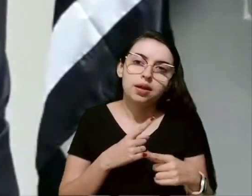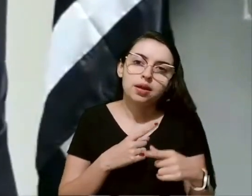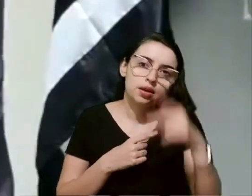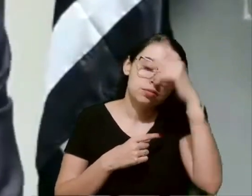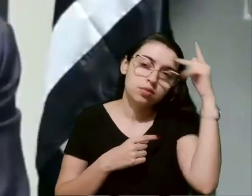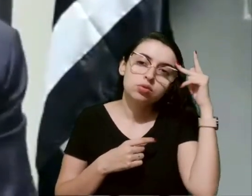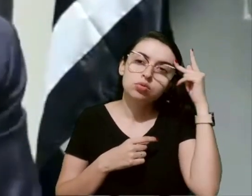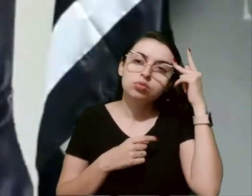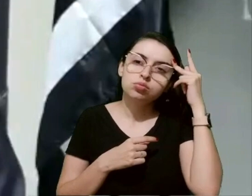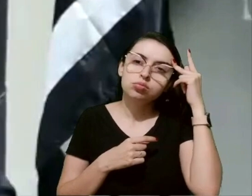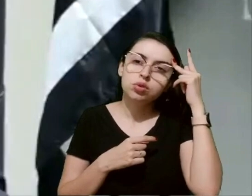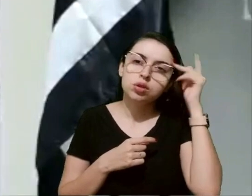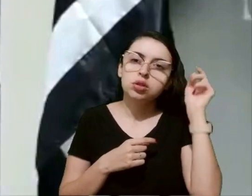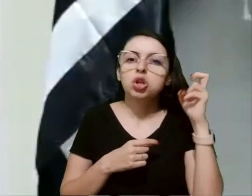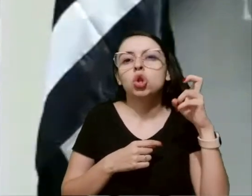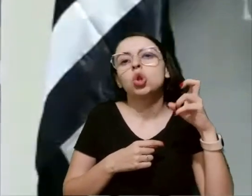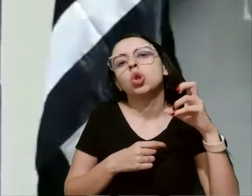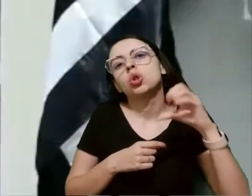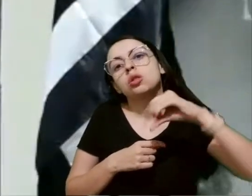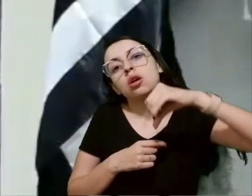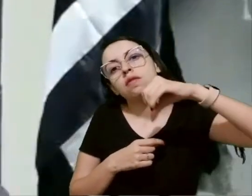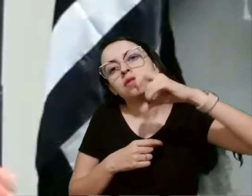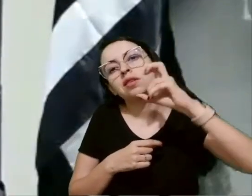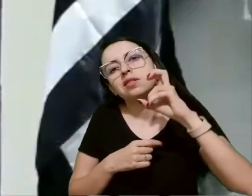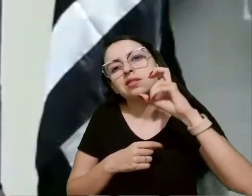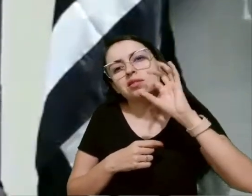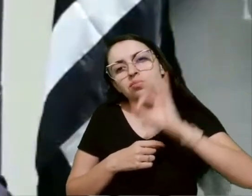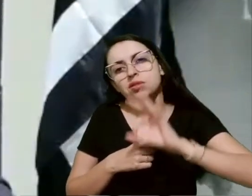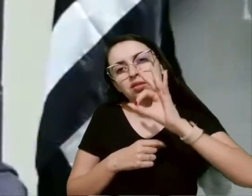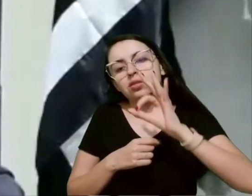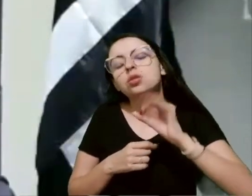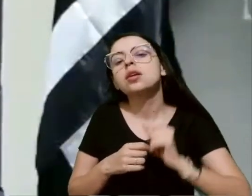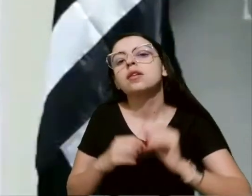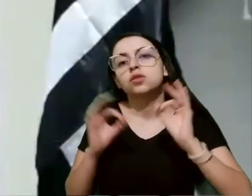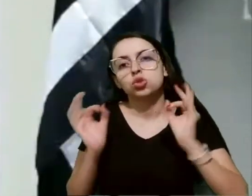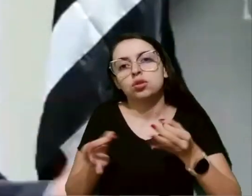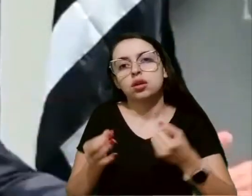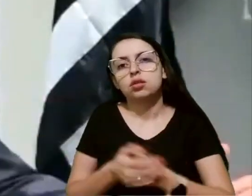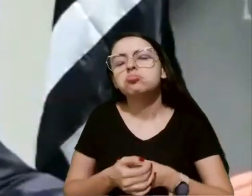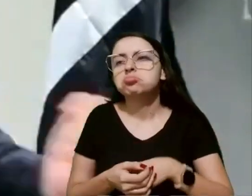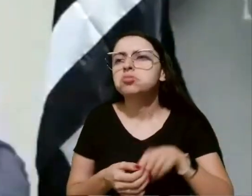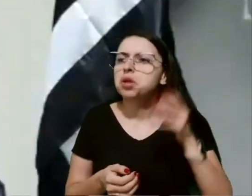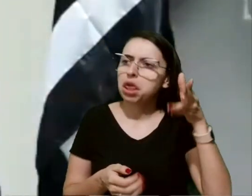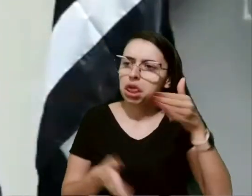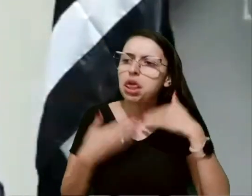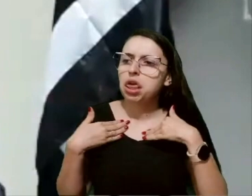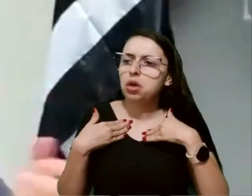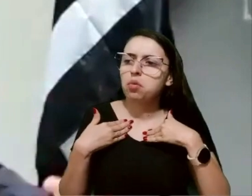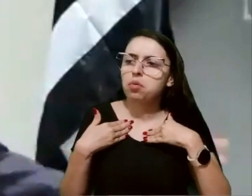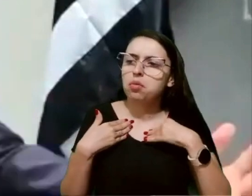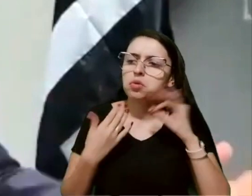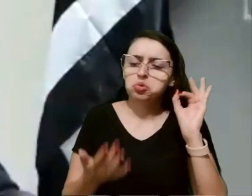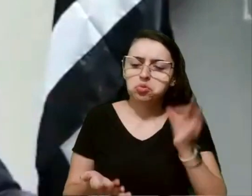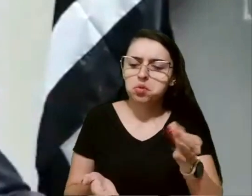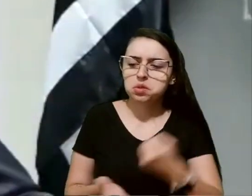até razoáveis, elas estão no 95 que funciona, mas elas falam: "Eu não, assim, eu acho que eu tenho razão, o doutor Nino acha que também tem razão, então